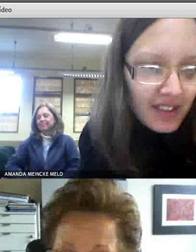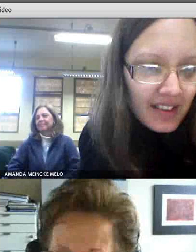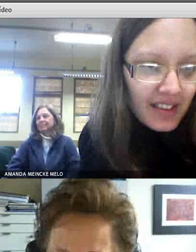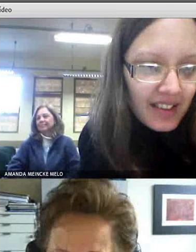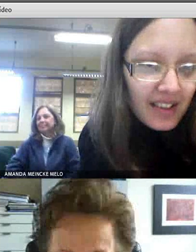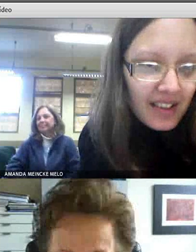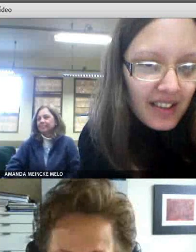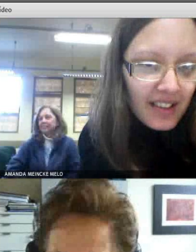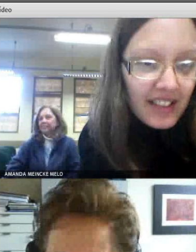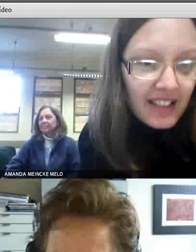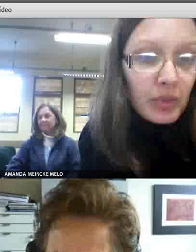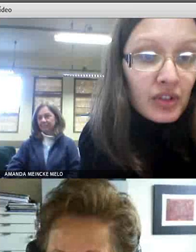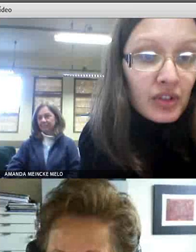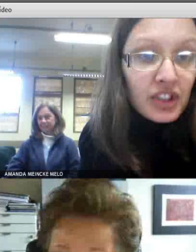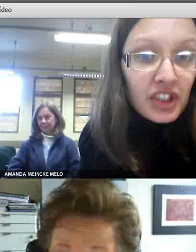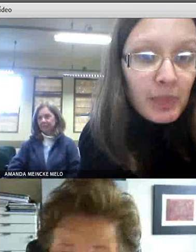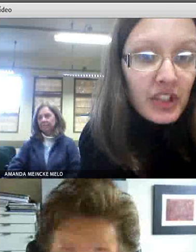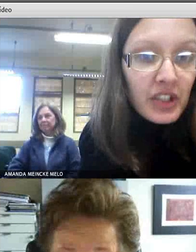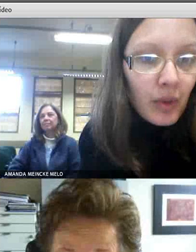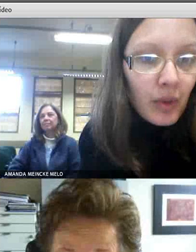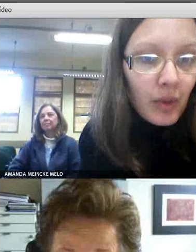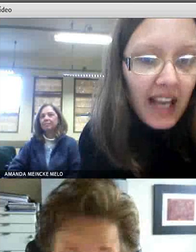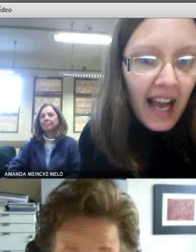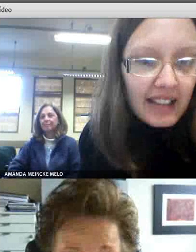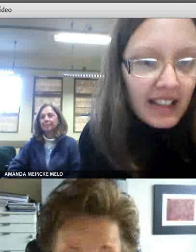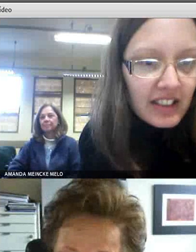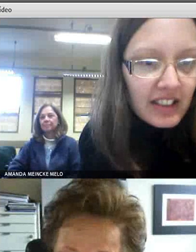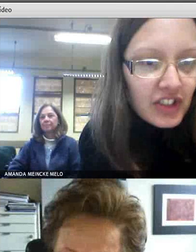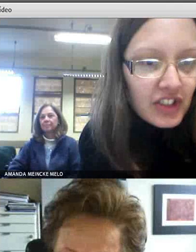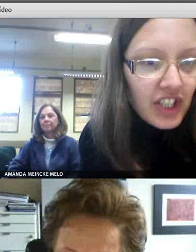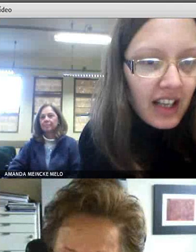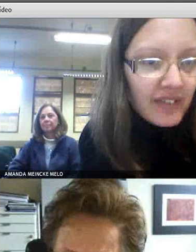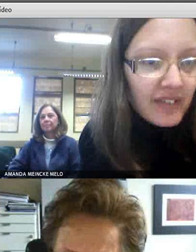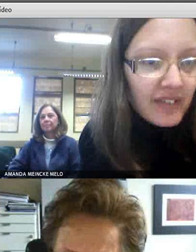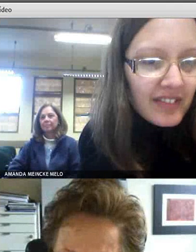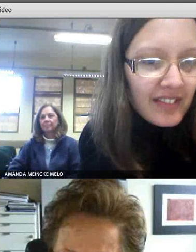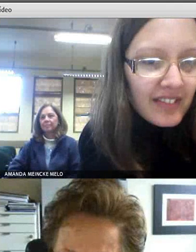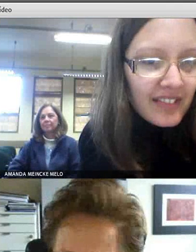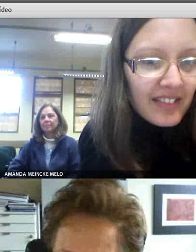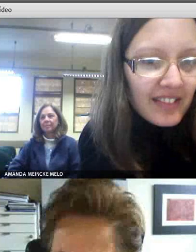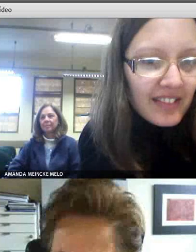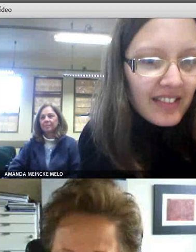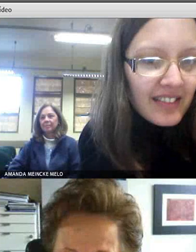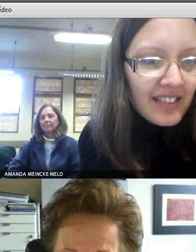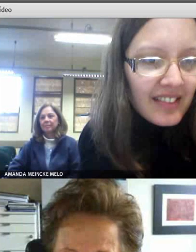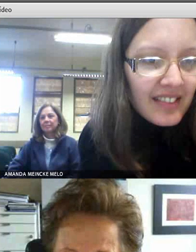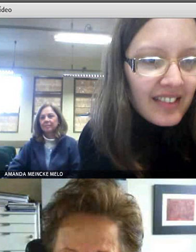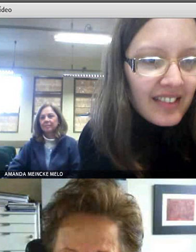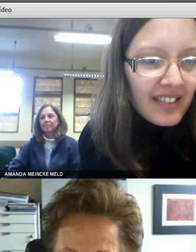o governador disse estamos que vai começar pela fronteira. Obrigada. E a zona Angela. Da Grande Porto Alegre, aqui, a zona.